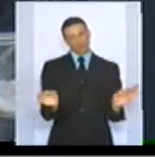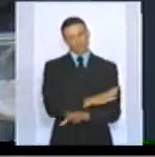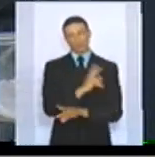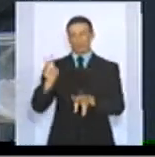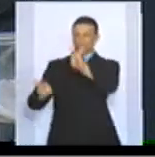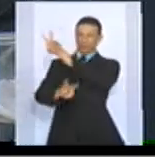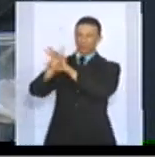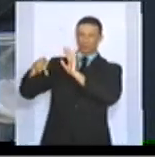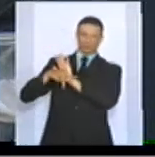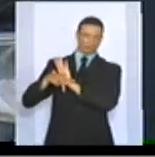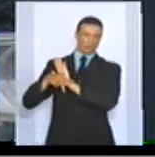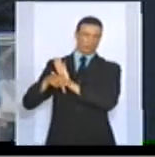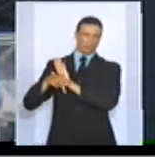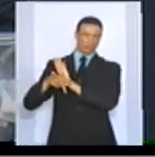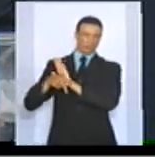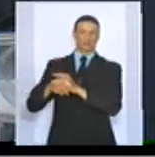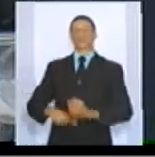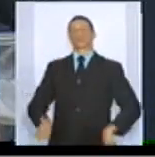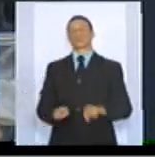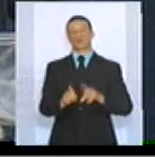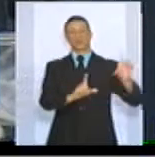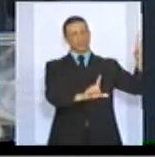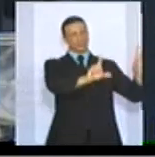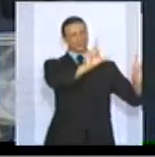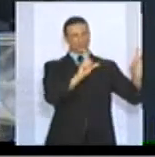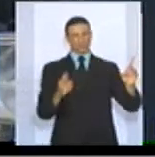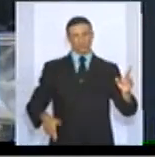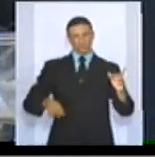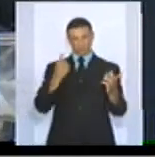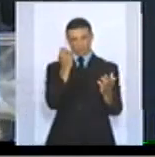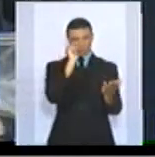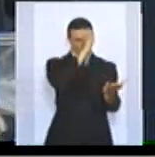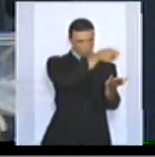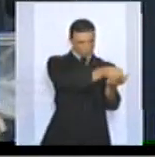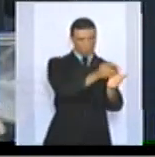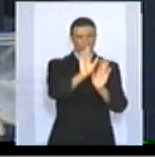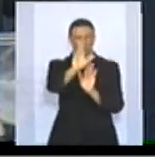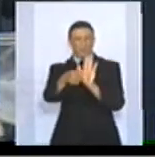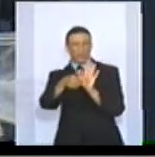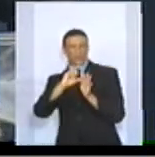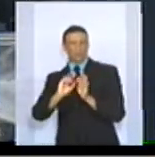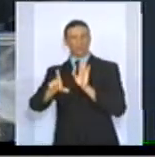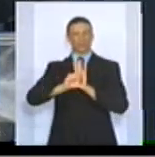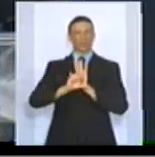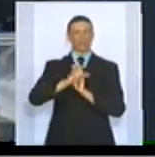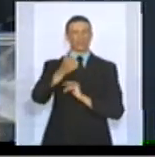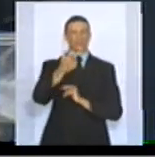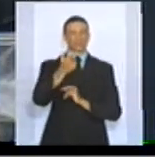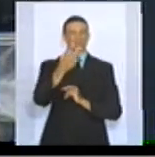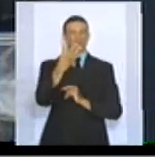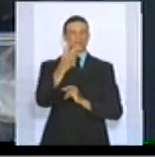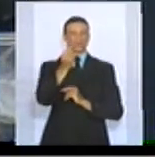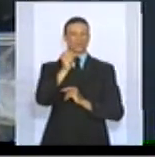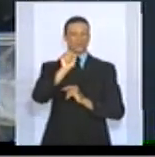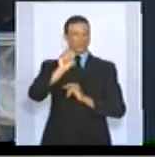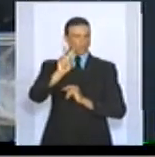audiovisual. A TV paga no Brasil, antes da Lei 12.485, ela tinha uma pequena